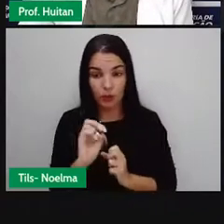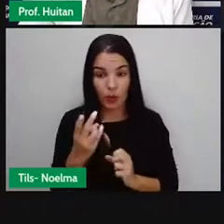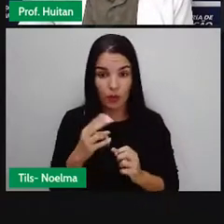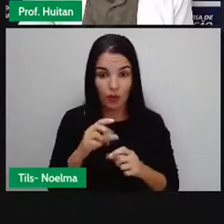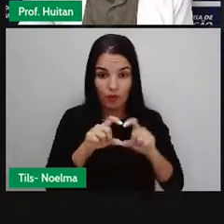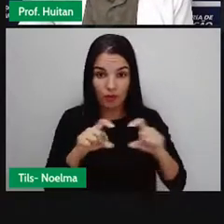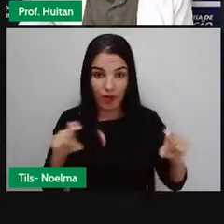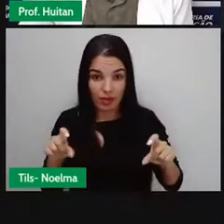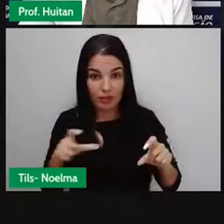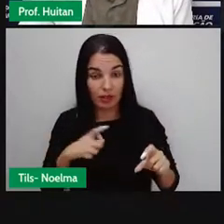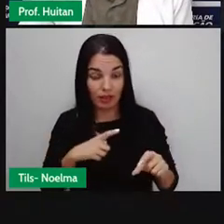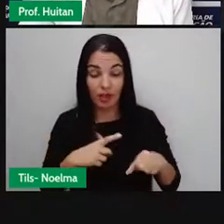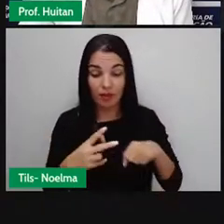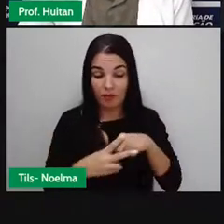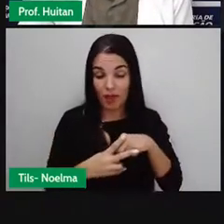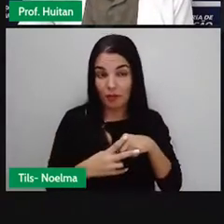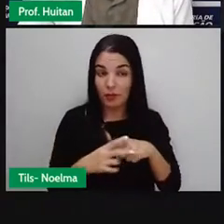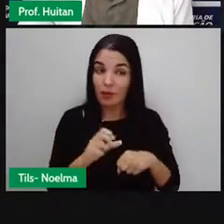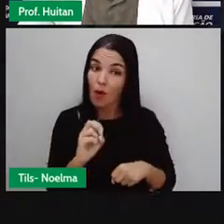não.